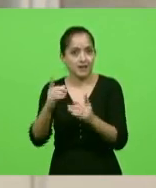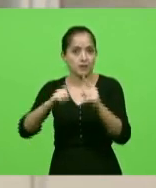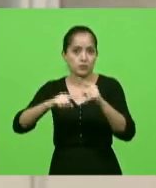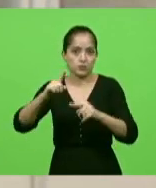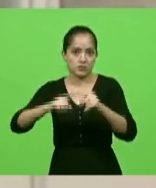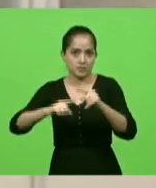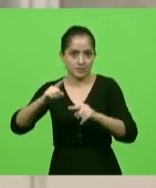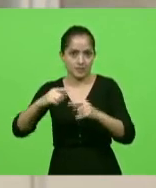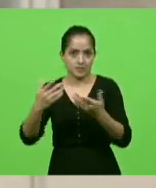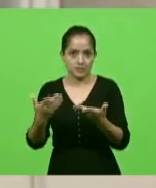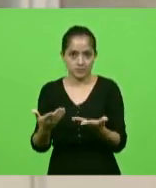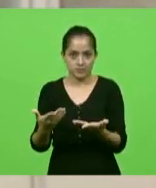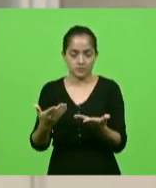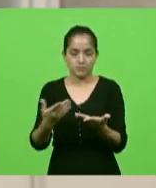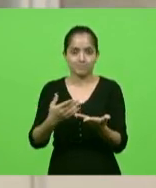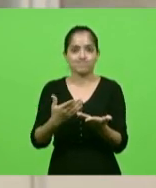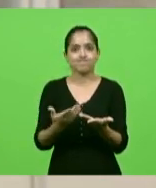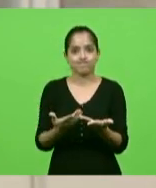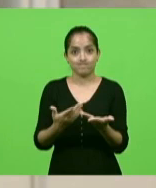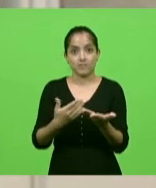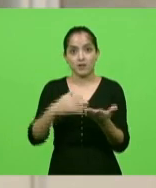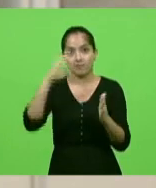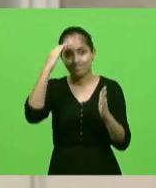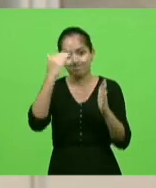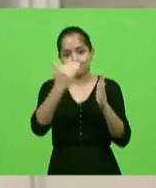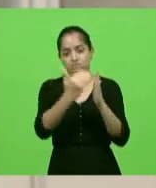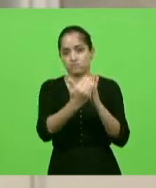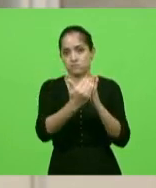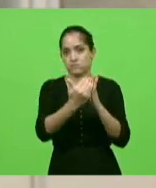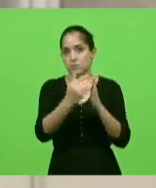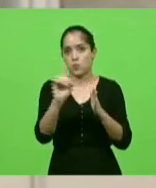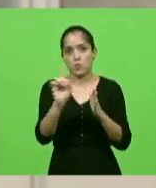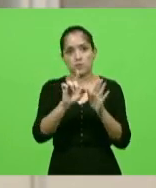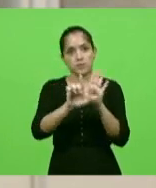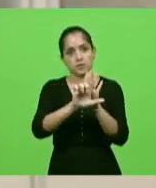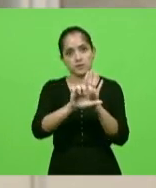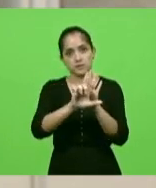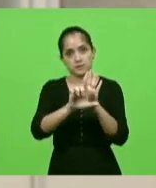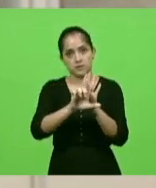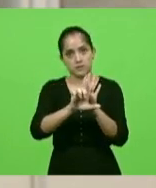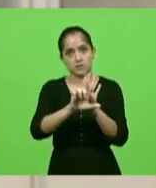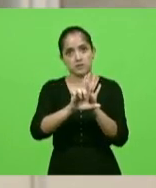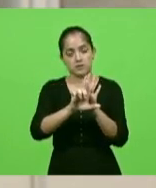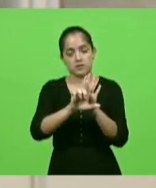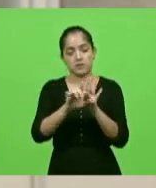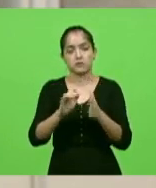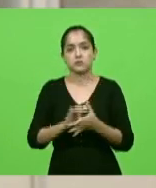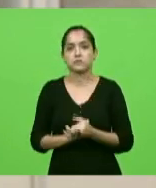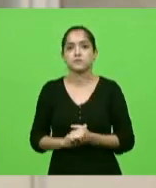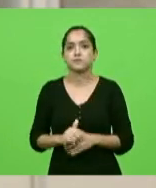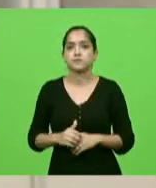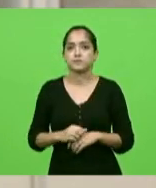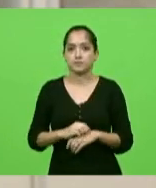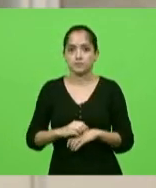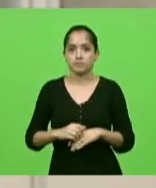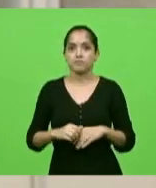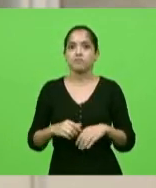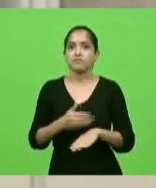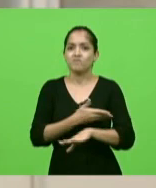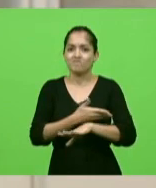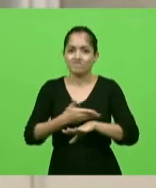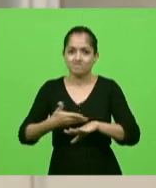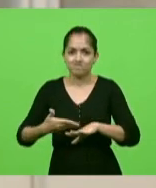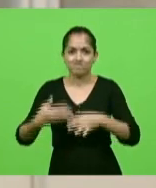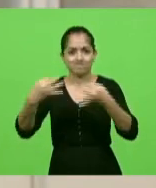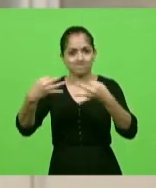aparelhos em manifesta violação aos princípios da legalidade da impessoalidade da moralidade